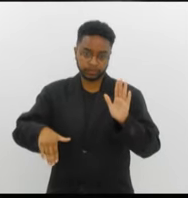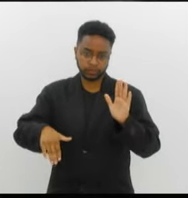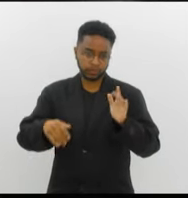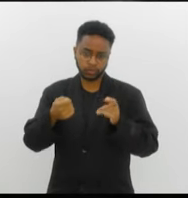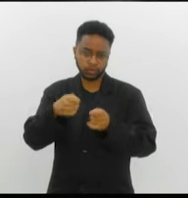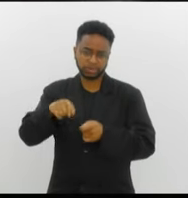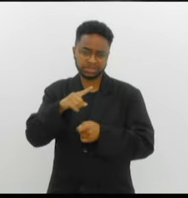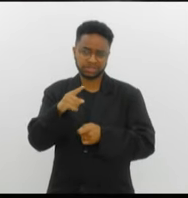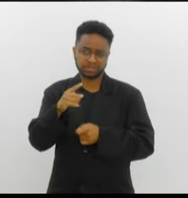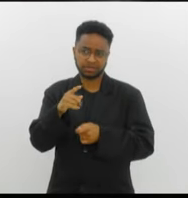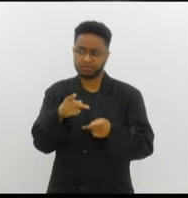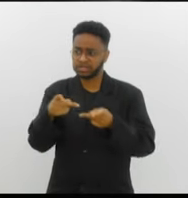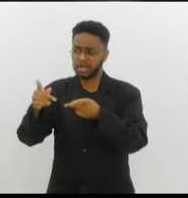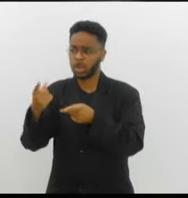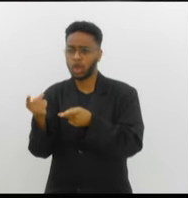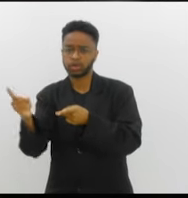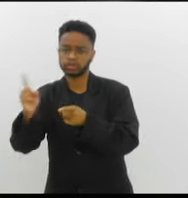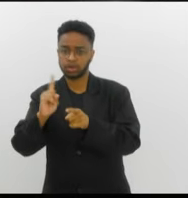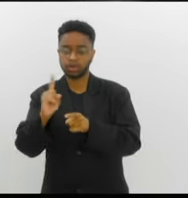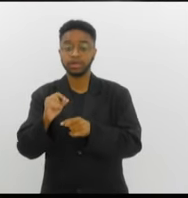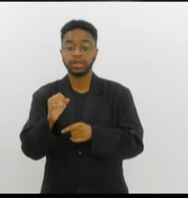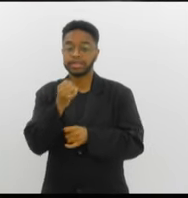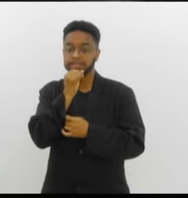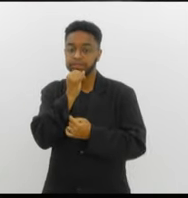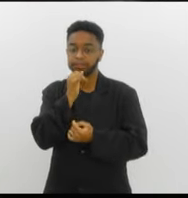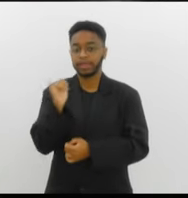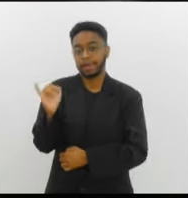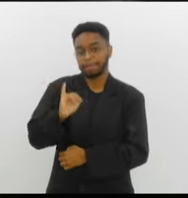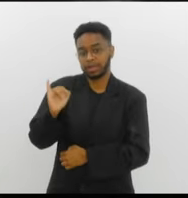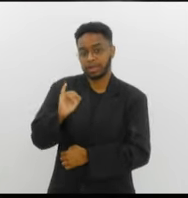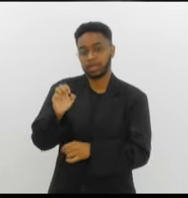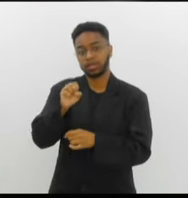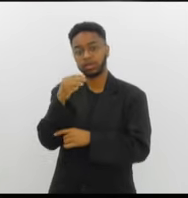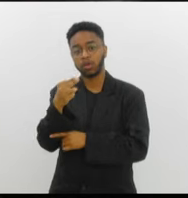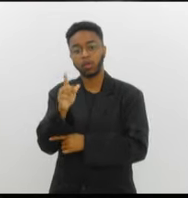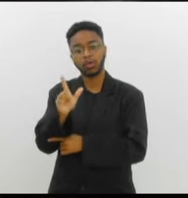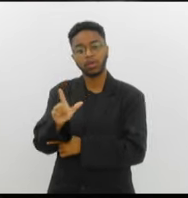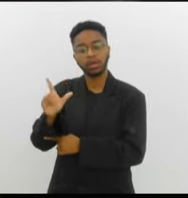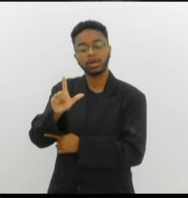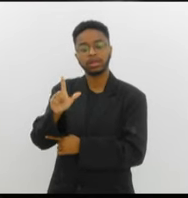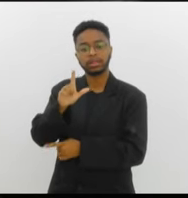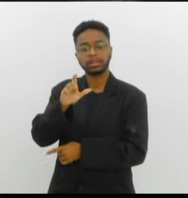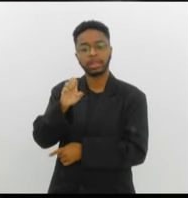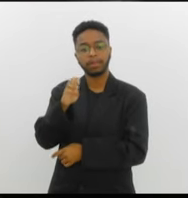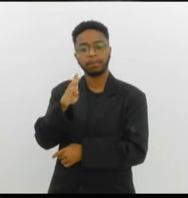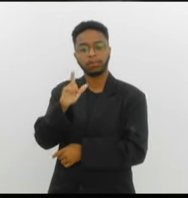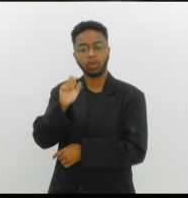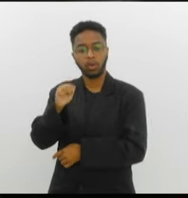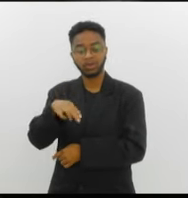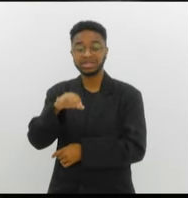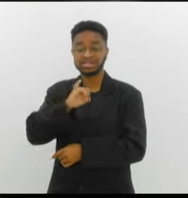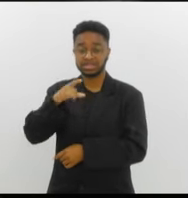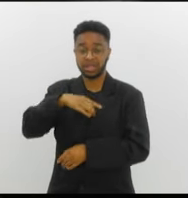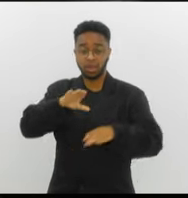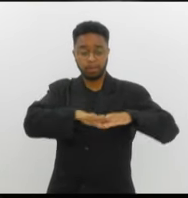visite Ipanema Leblon, quando está dando onda de 3 metros,